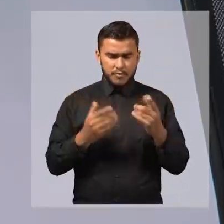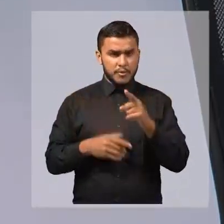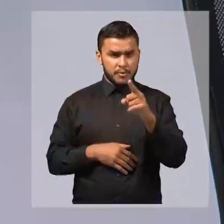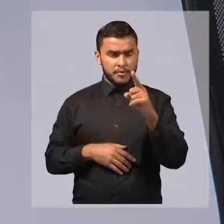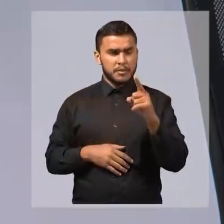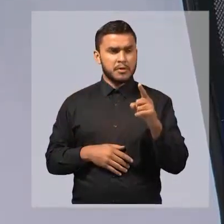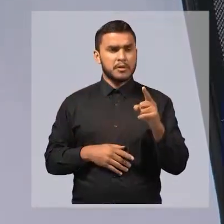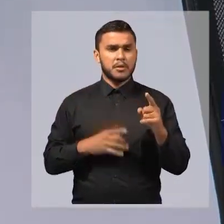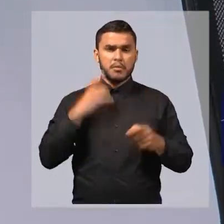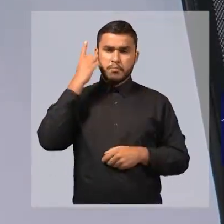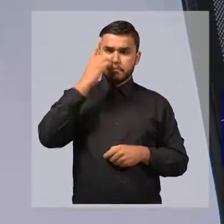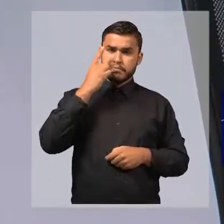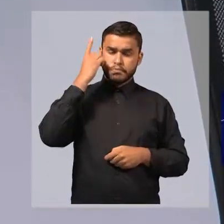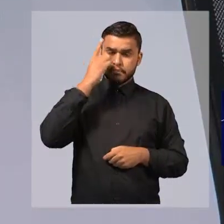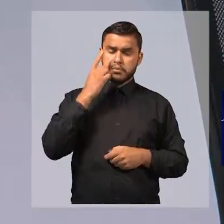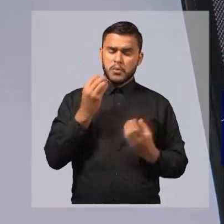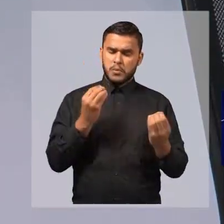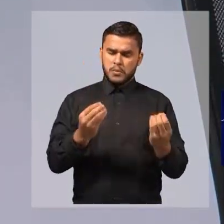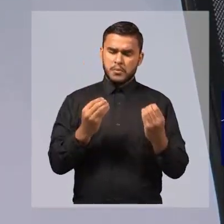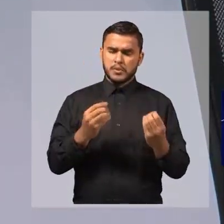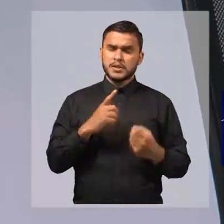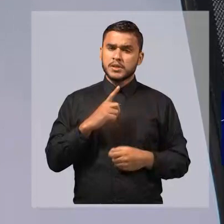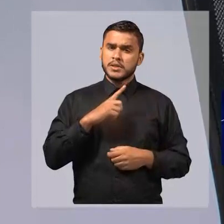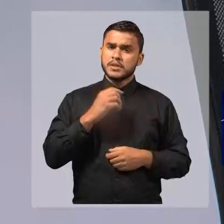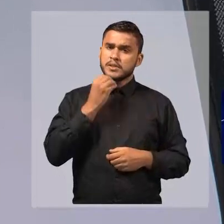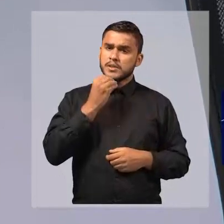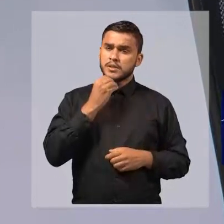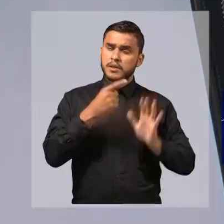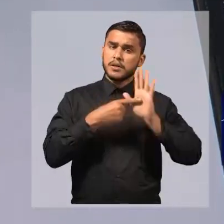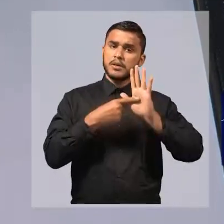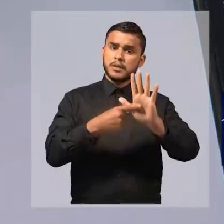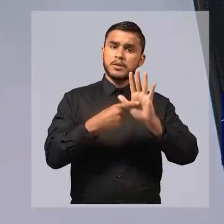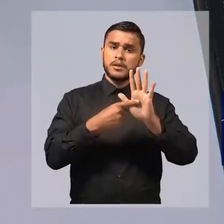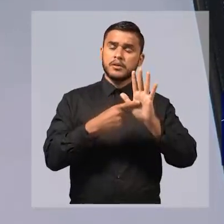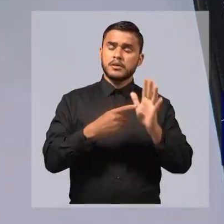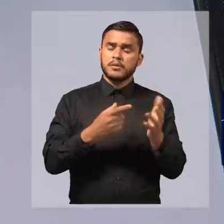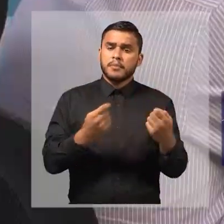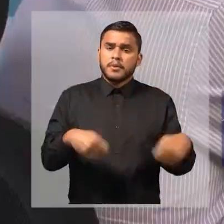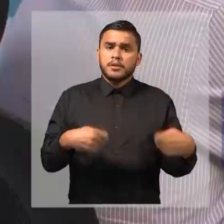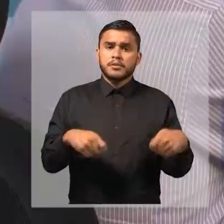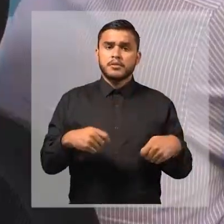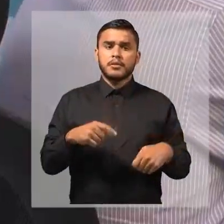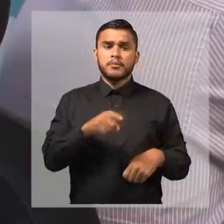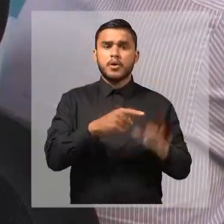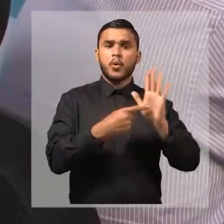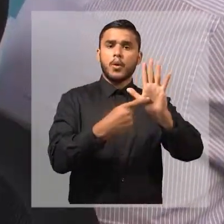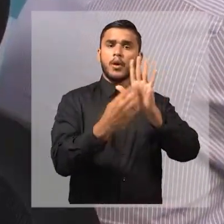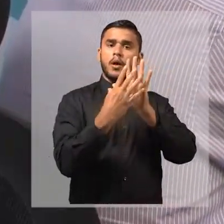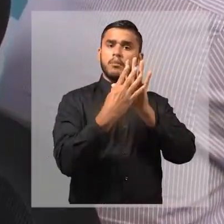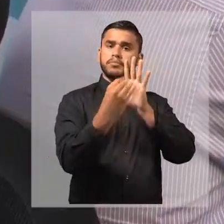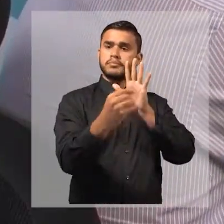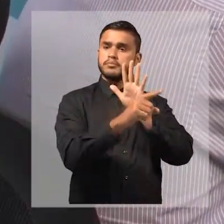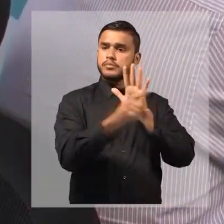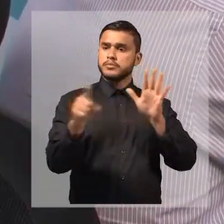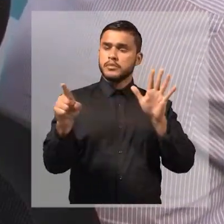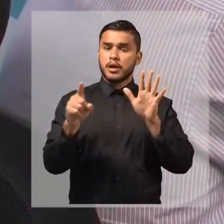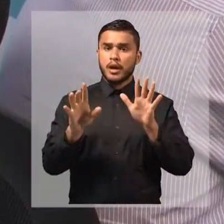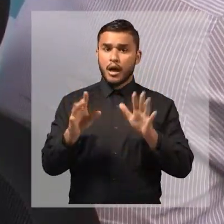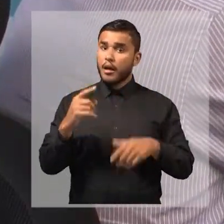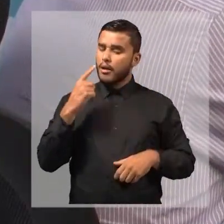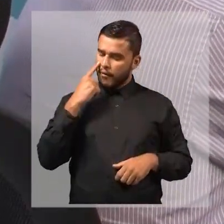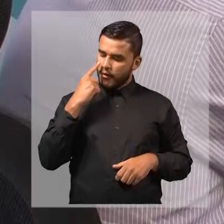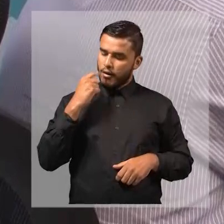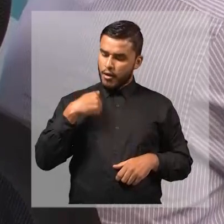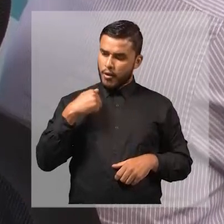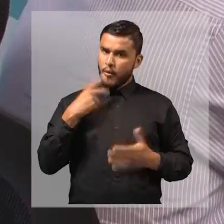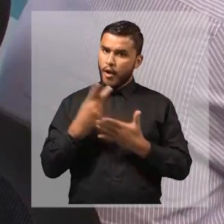desembargador, para a importância que seria a exemplarização, né, a punição exemplar, né, que